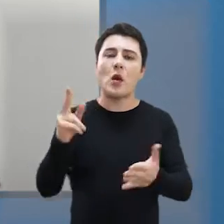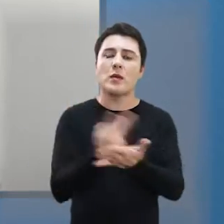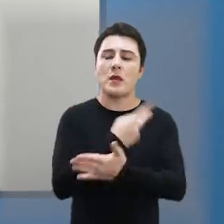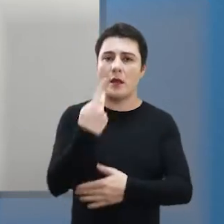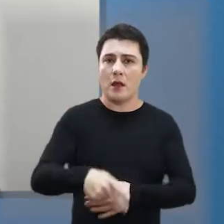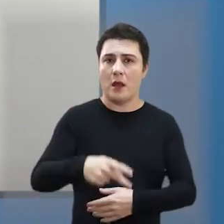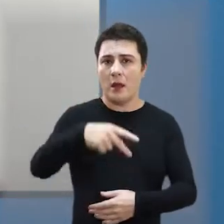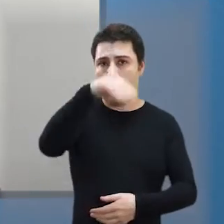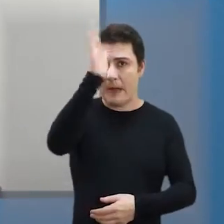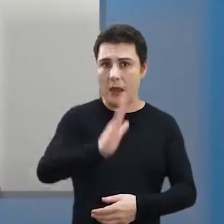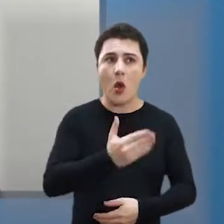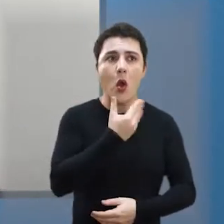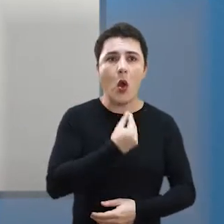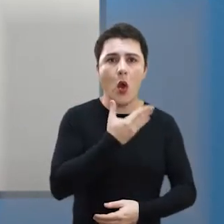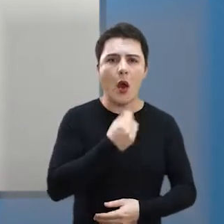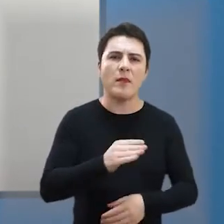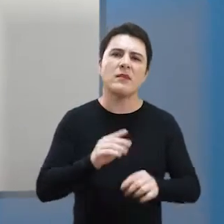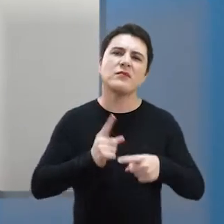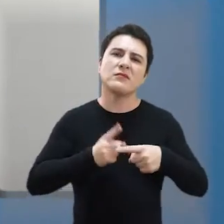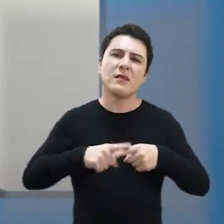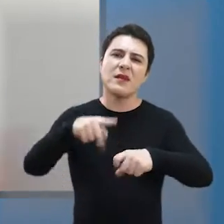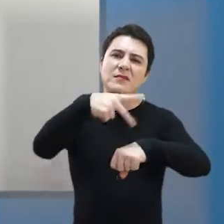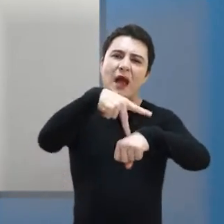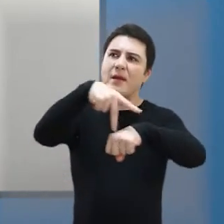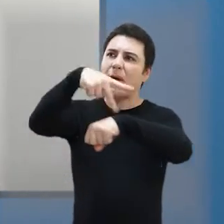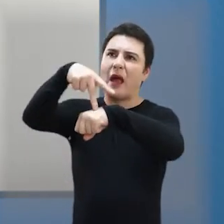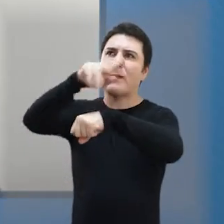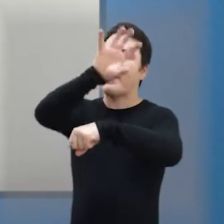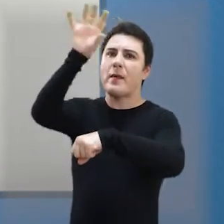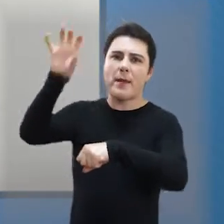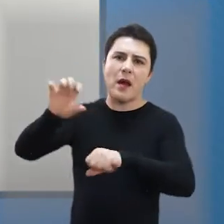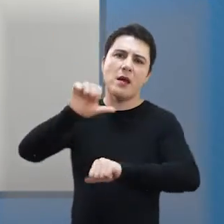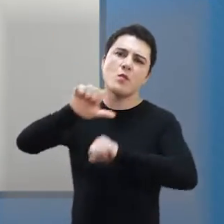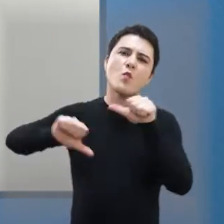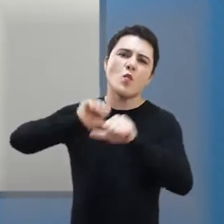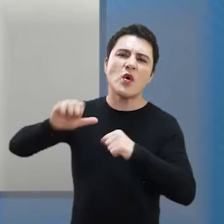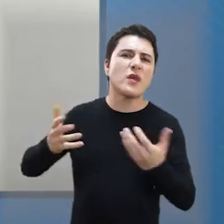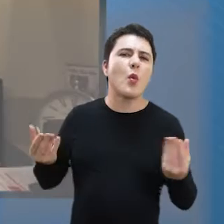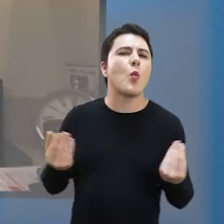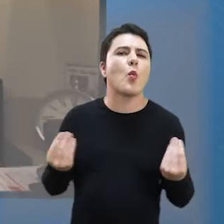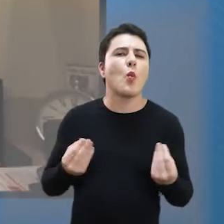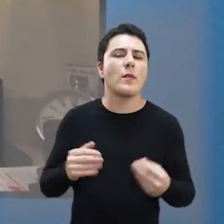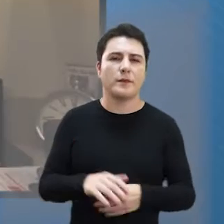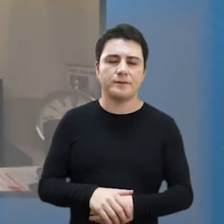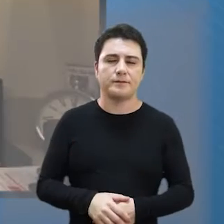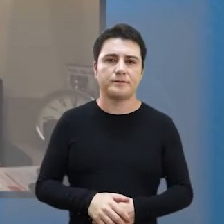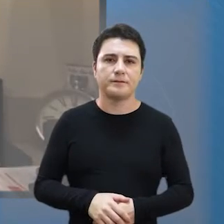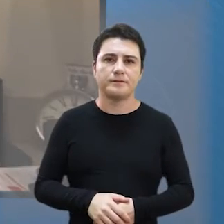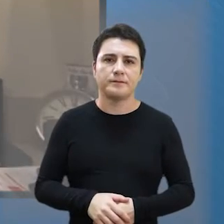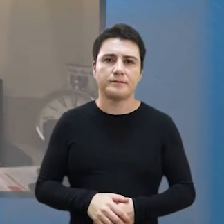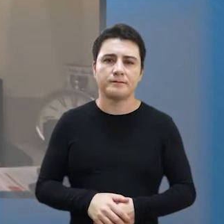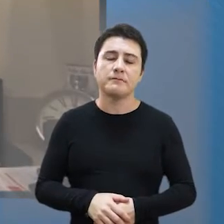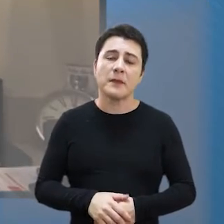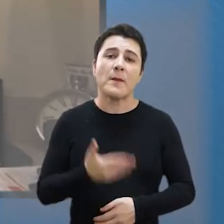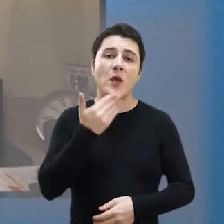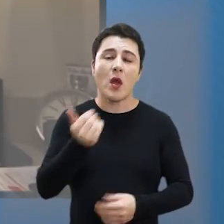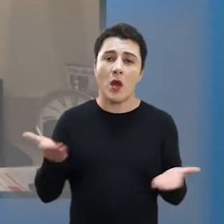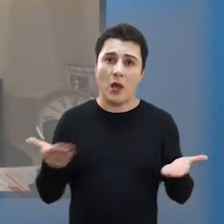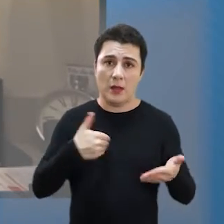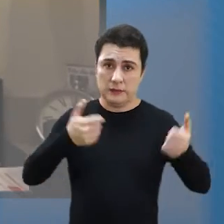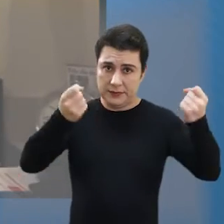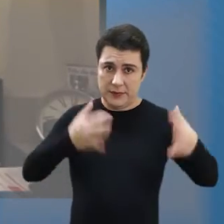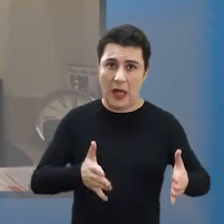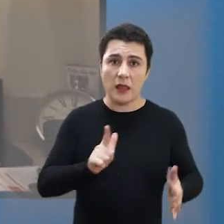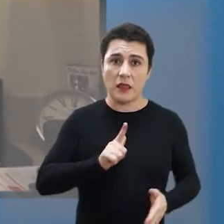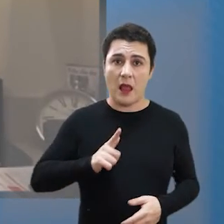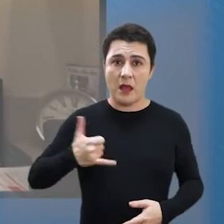hoje no Brasil, né? Que isso vai variar também de Sim. país para país, de cultura para cultura. Aí eu acho que é melhor para entender, eu acho que é